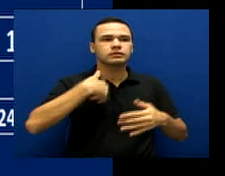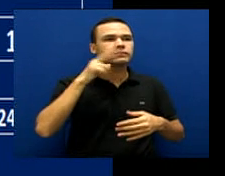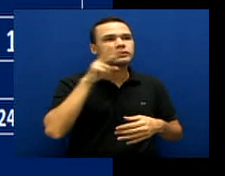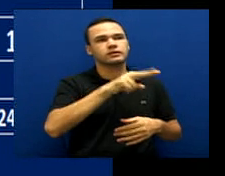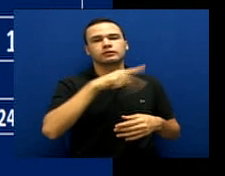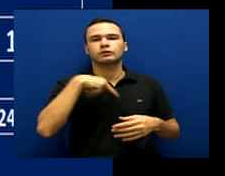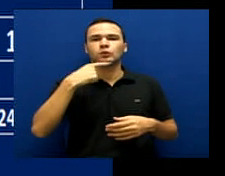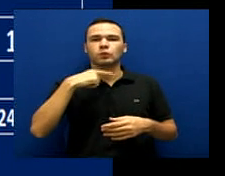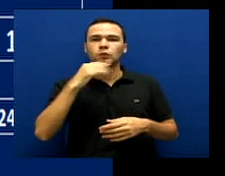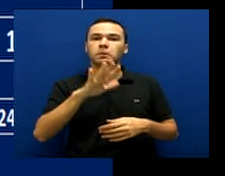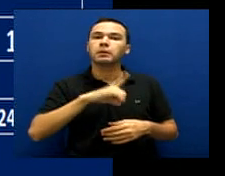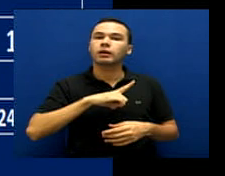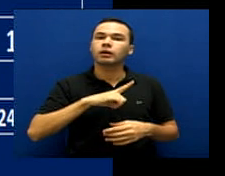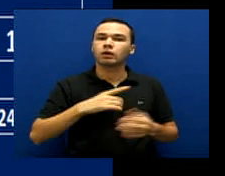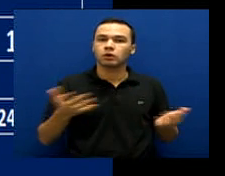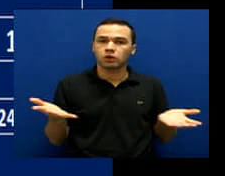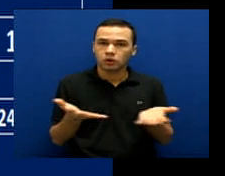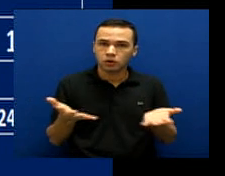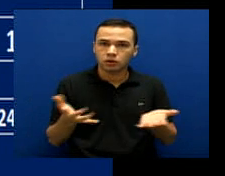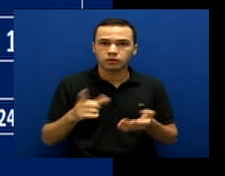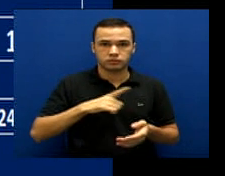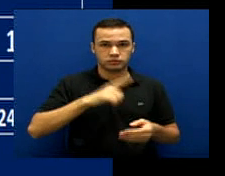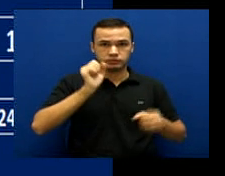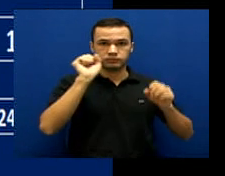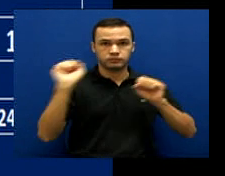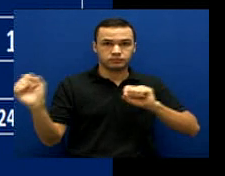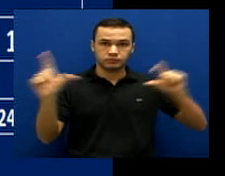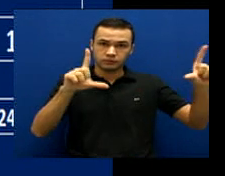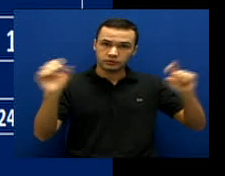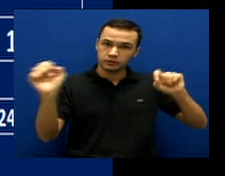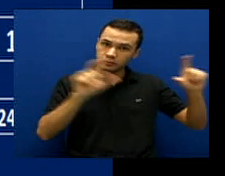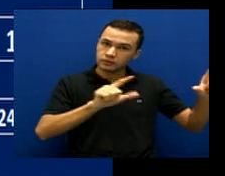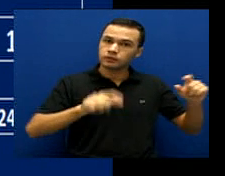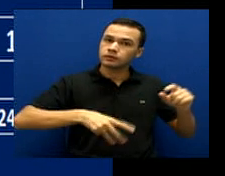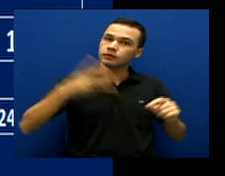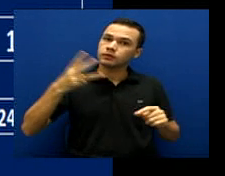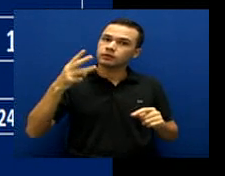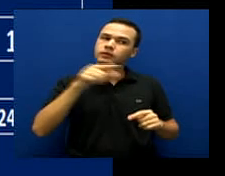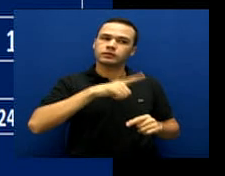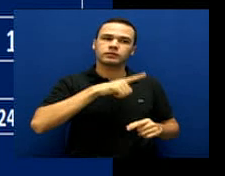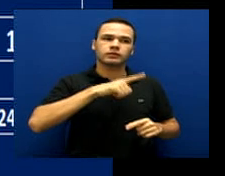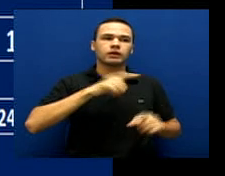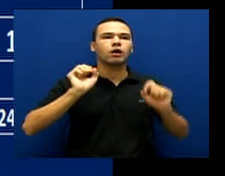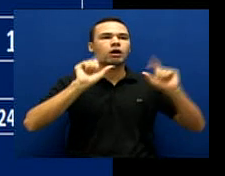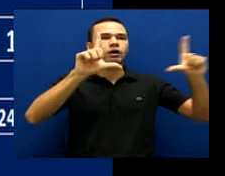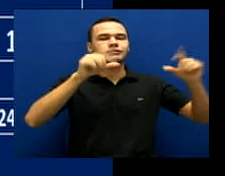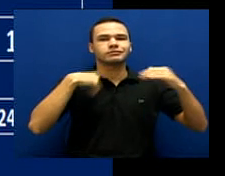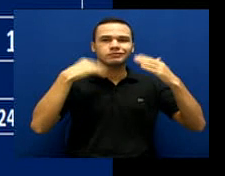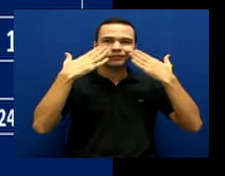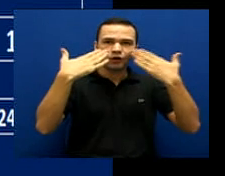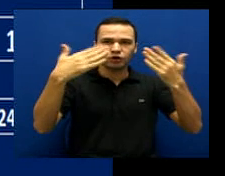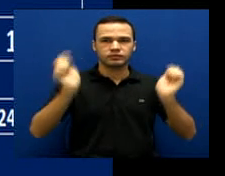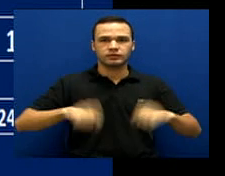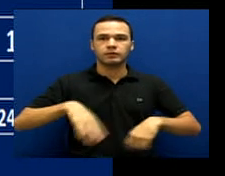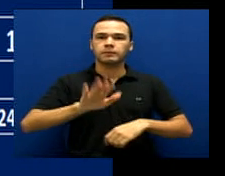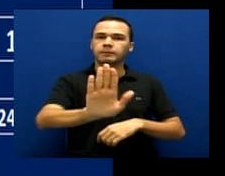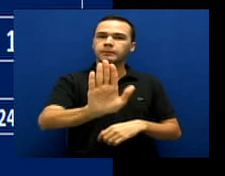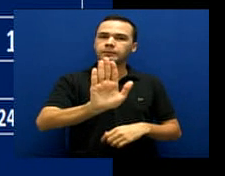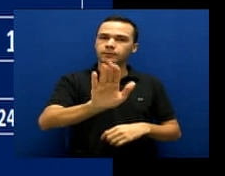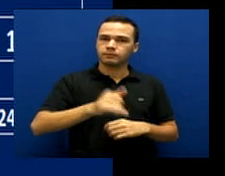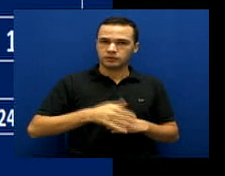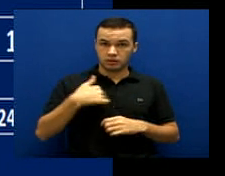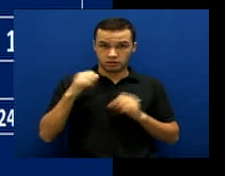todas temos aqui hoje eu acho que três telas e além da tela aqui demonstrativa mas eu posso